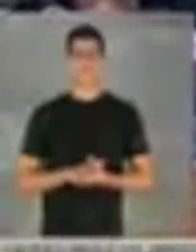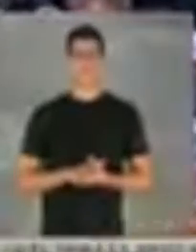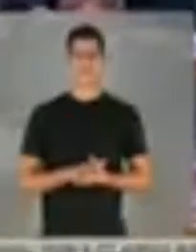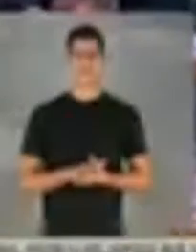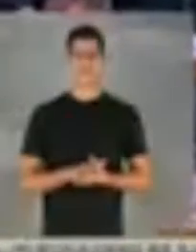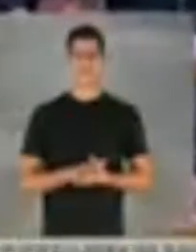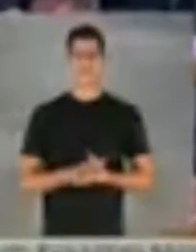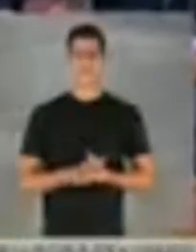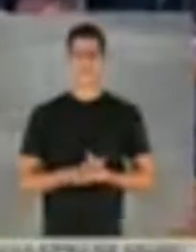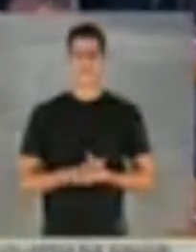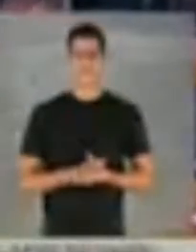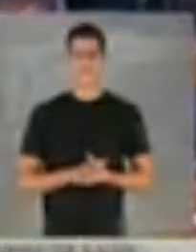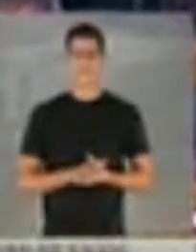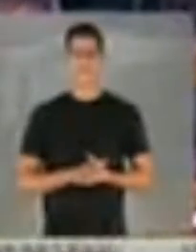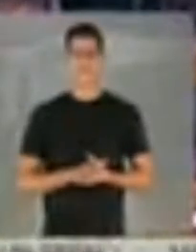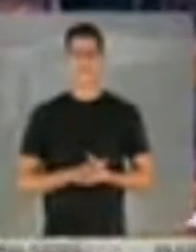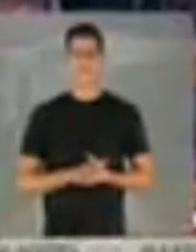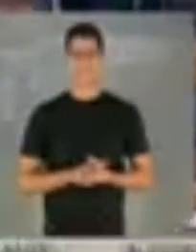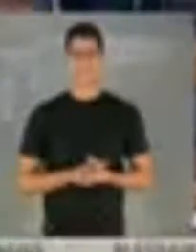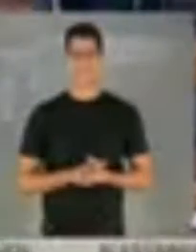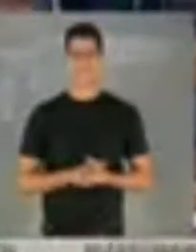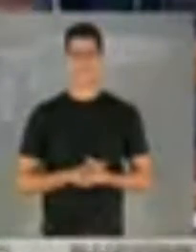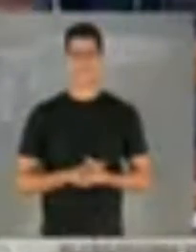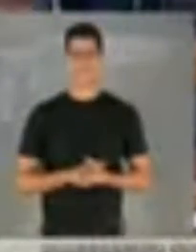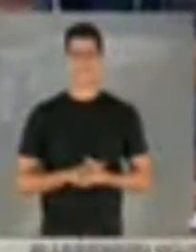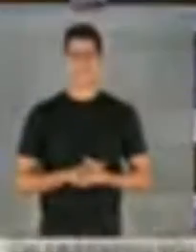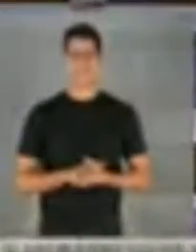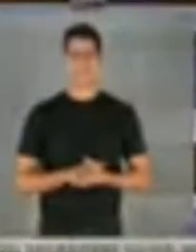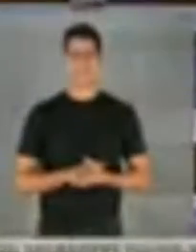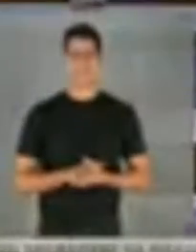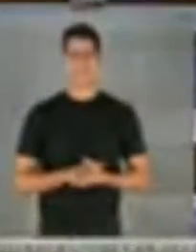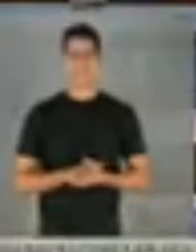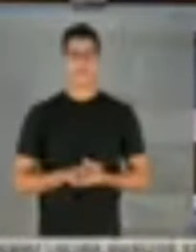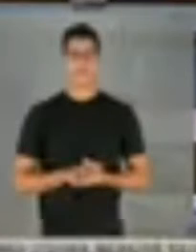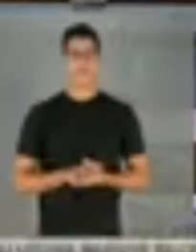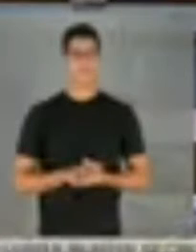assessor do Ministério da Saúde, Cascavel, Ayrton Antônio